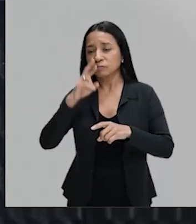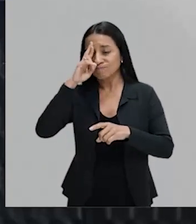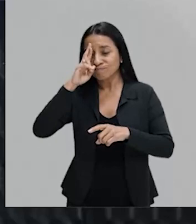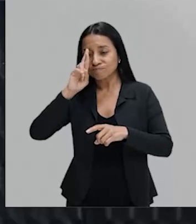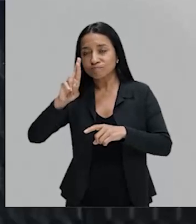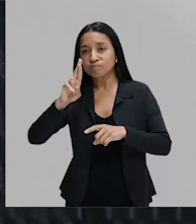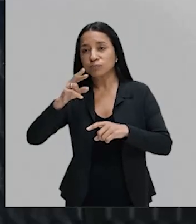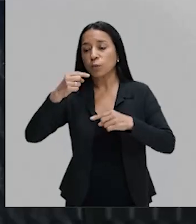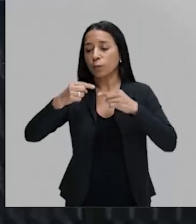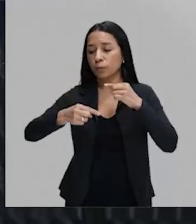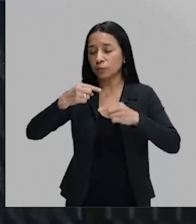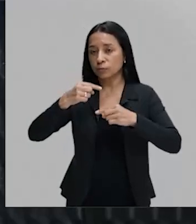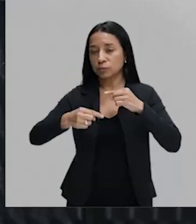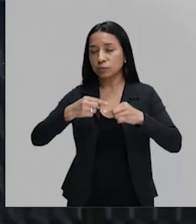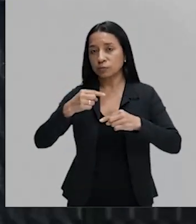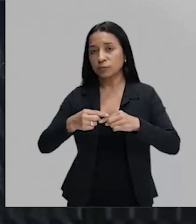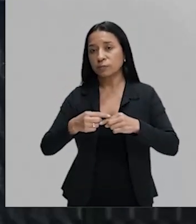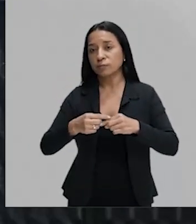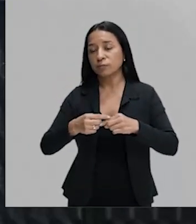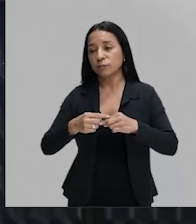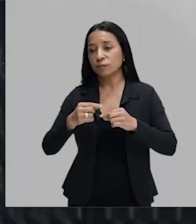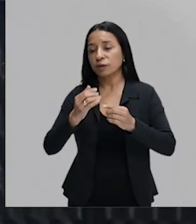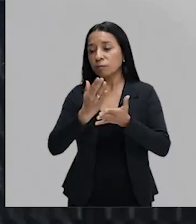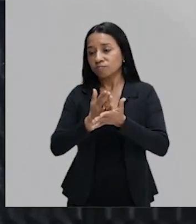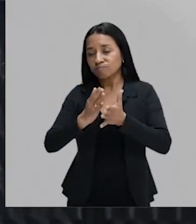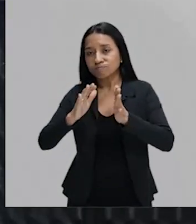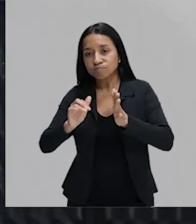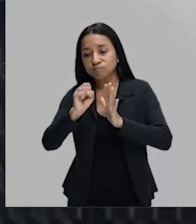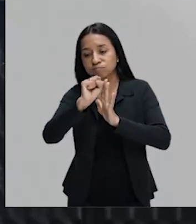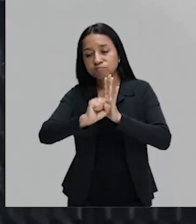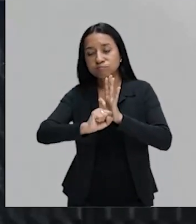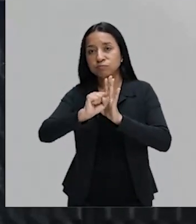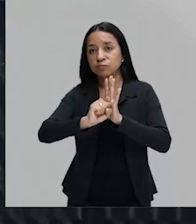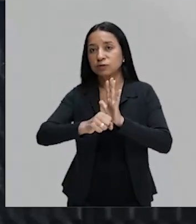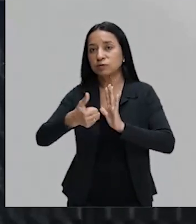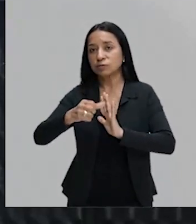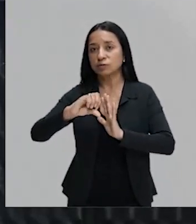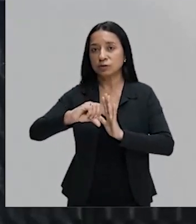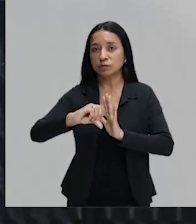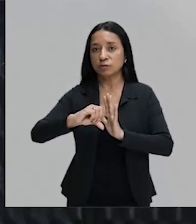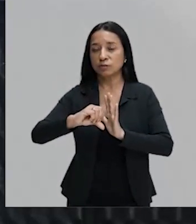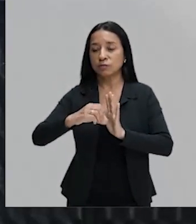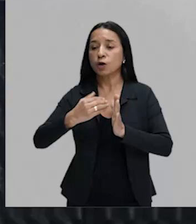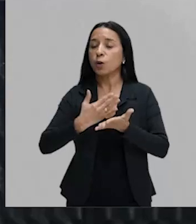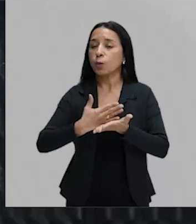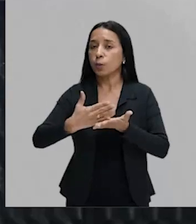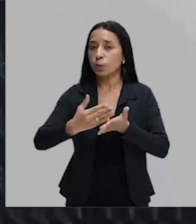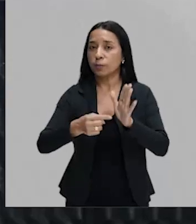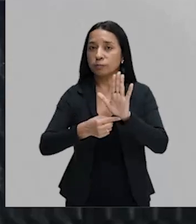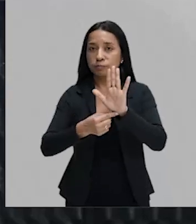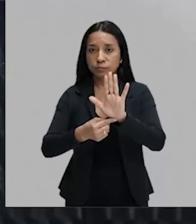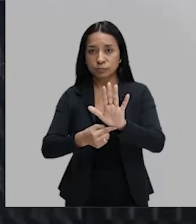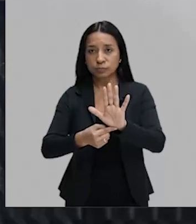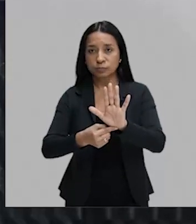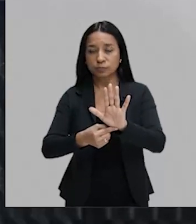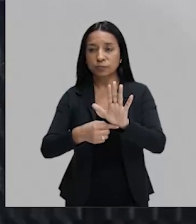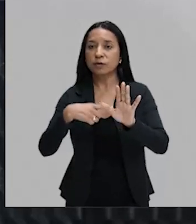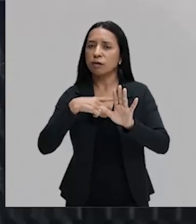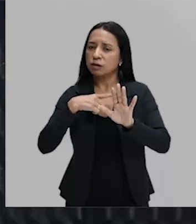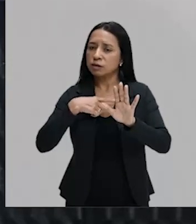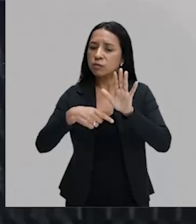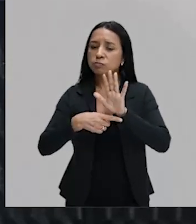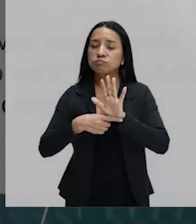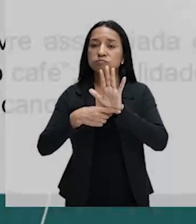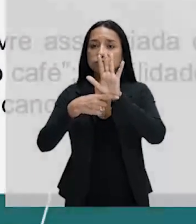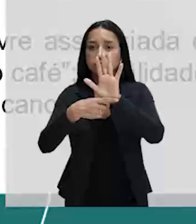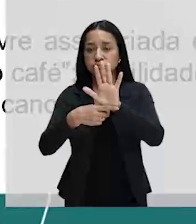XIX, a região do Oeste Paulista, ela começa a se destacar. Ela vai ter um destaque